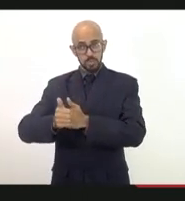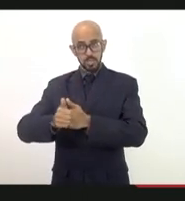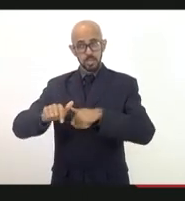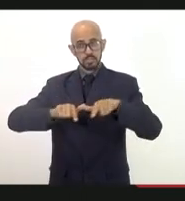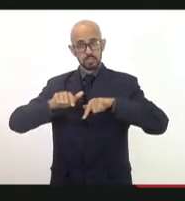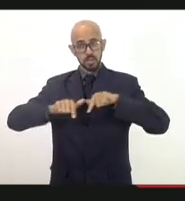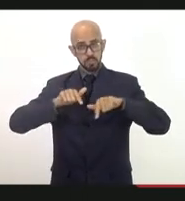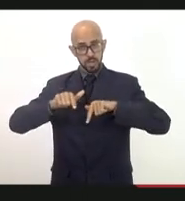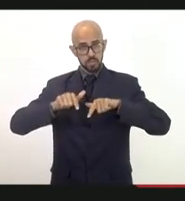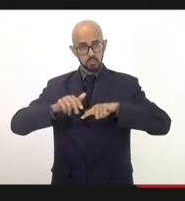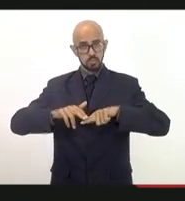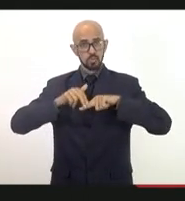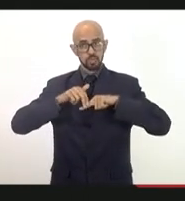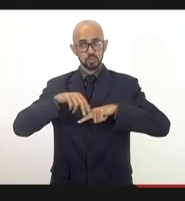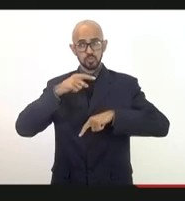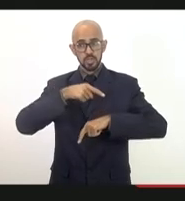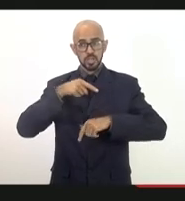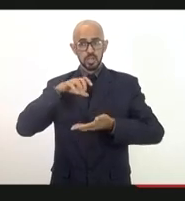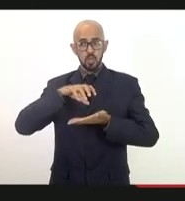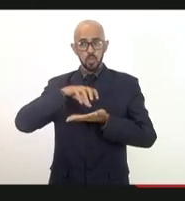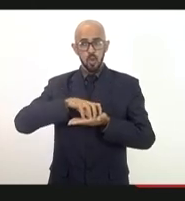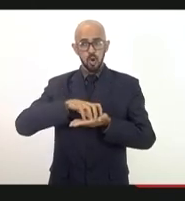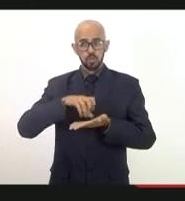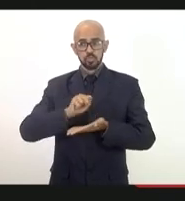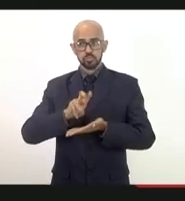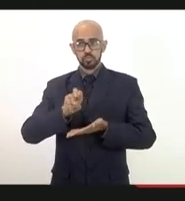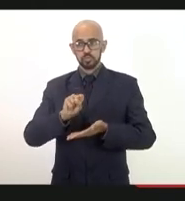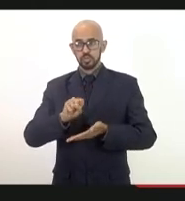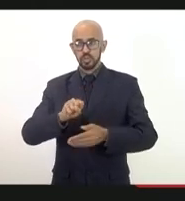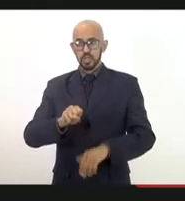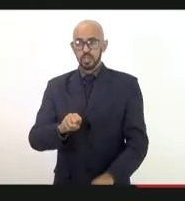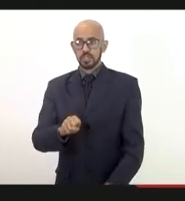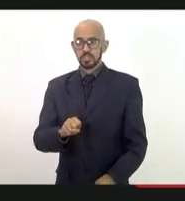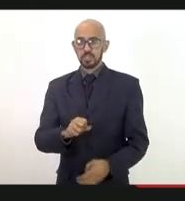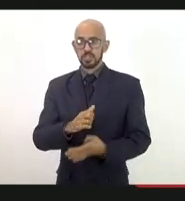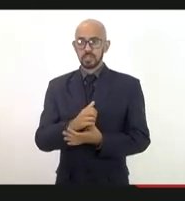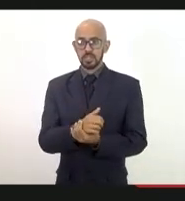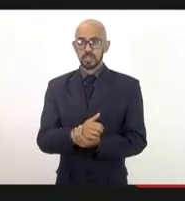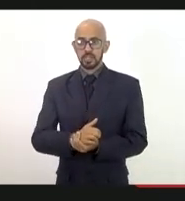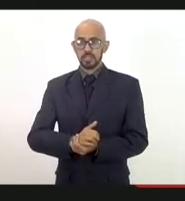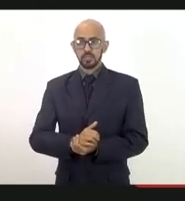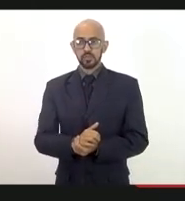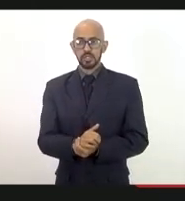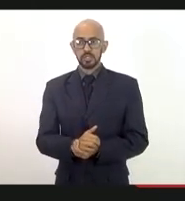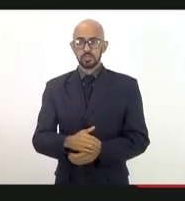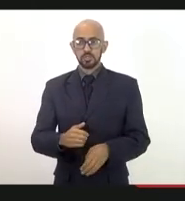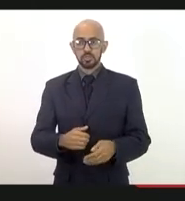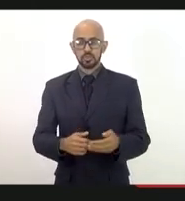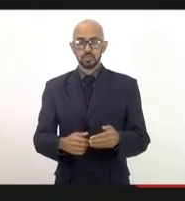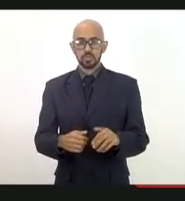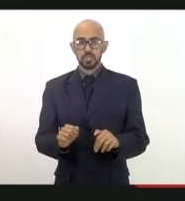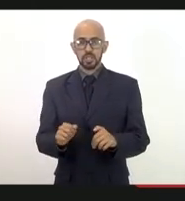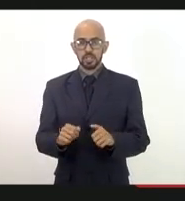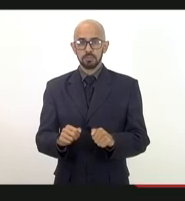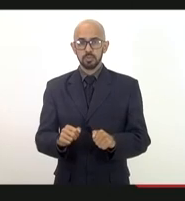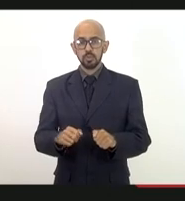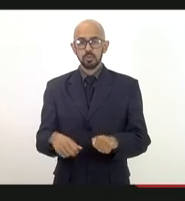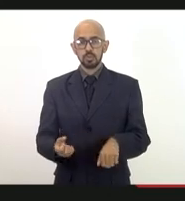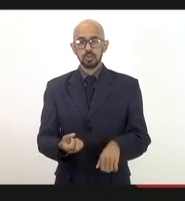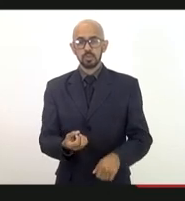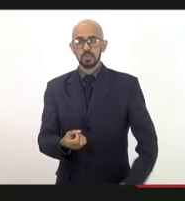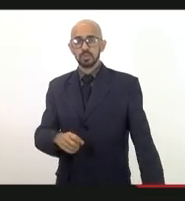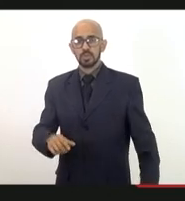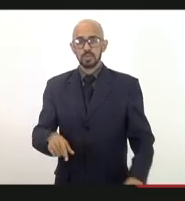Para isso, ele é um órgão do SUS que fiscaliza as ações. As primeiras tentativas têm que ser de aproximar, né,